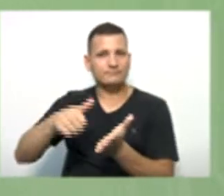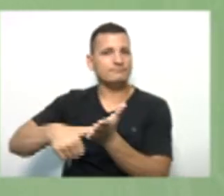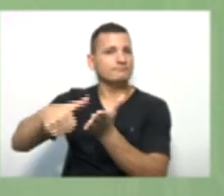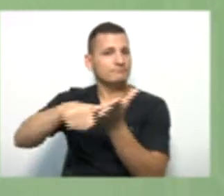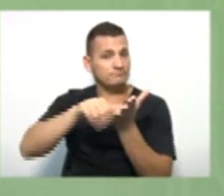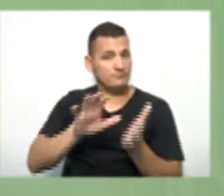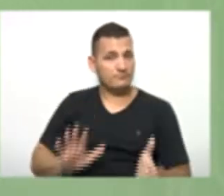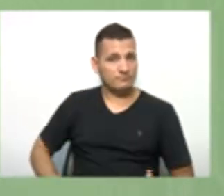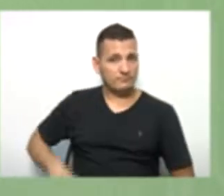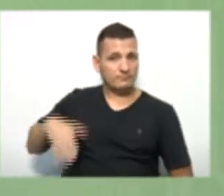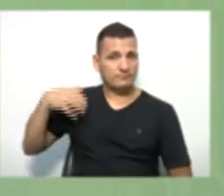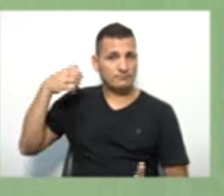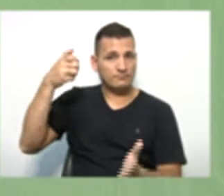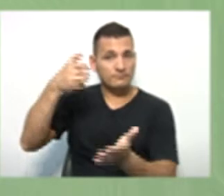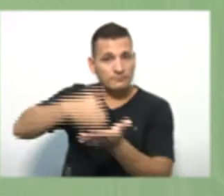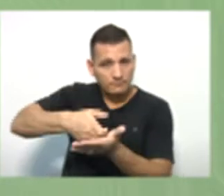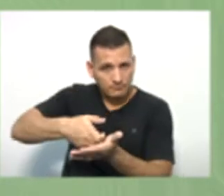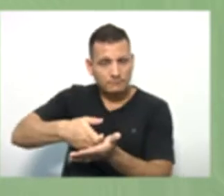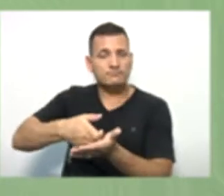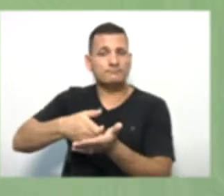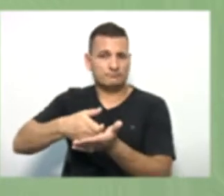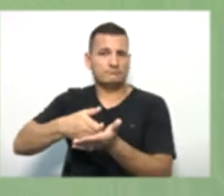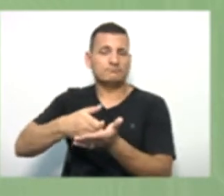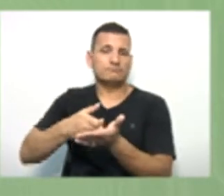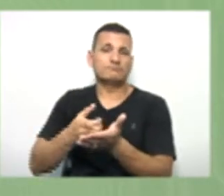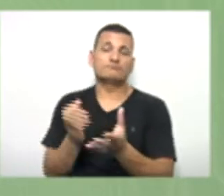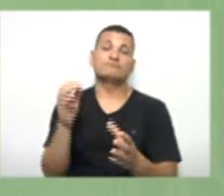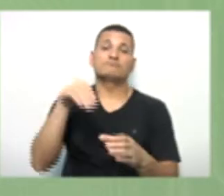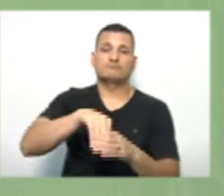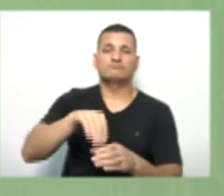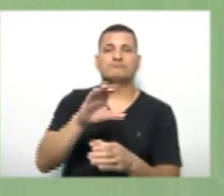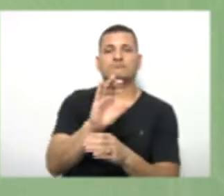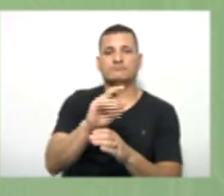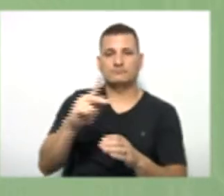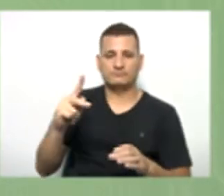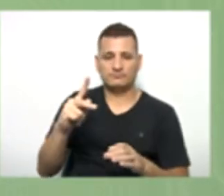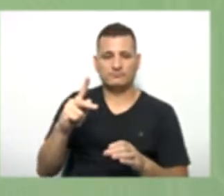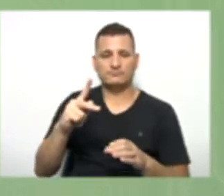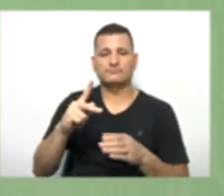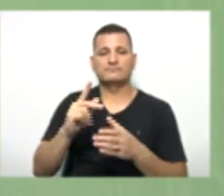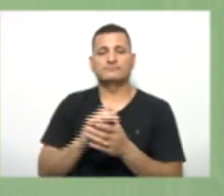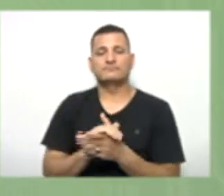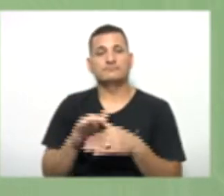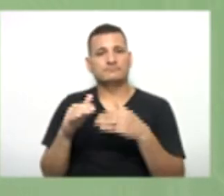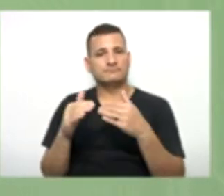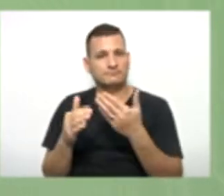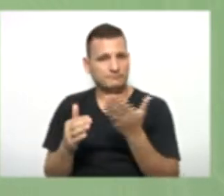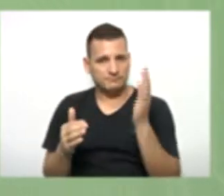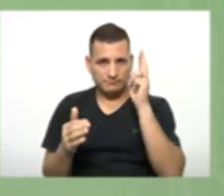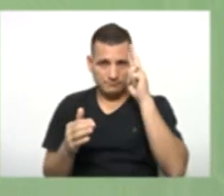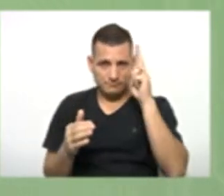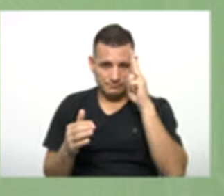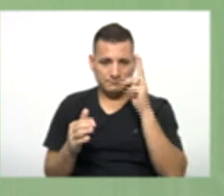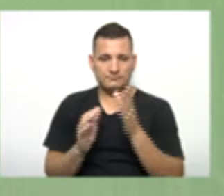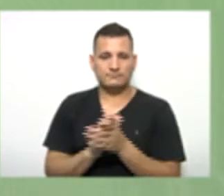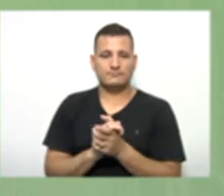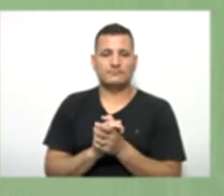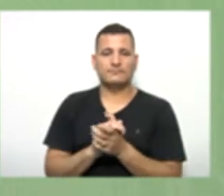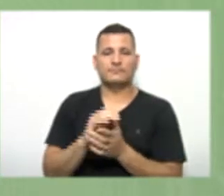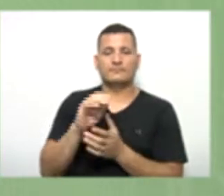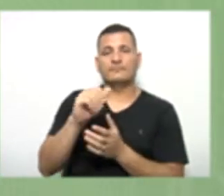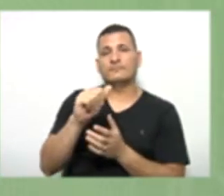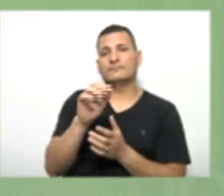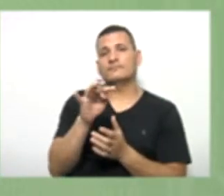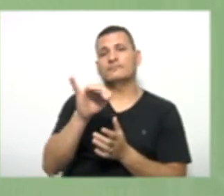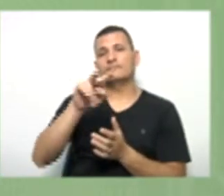do bolso e colocaram no capital da cooperativa. Então, lembrando aqui o total do ativo e